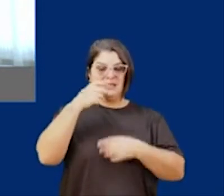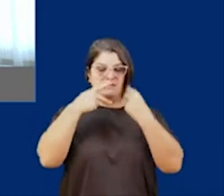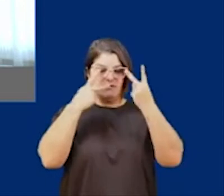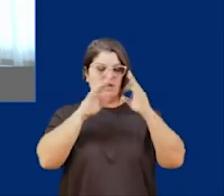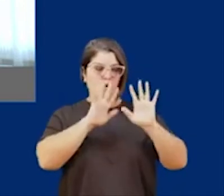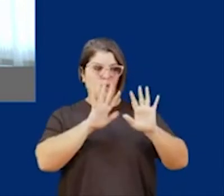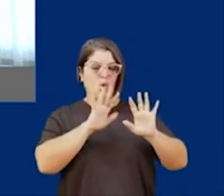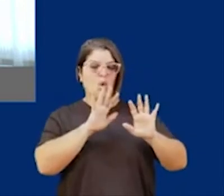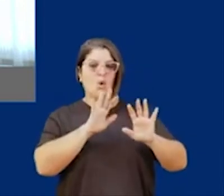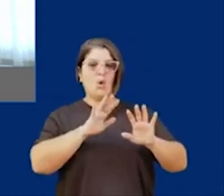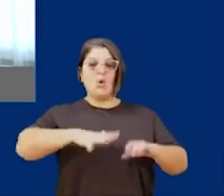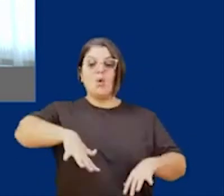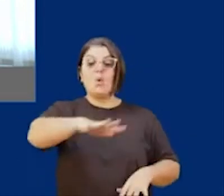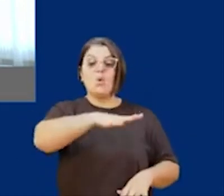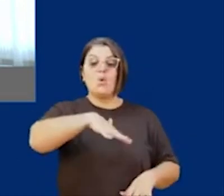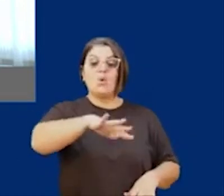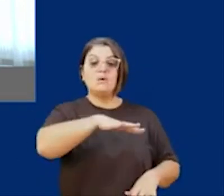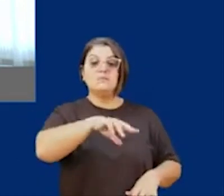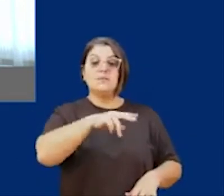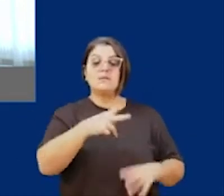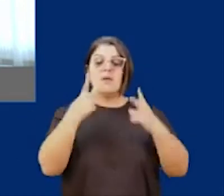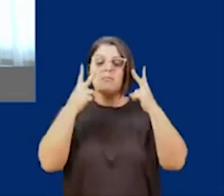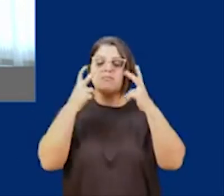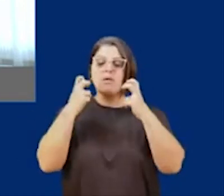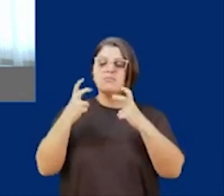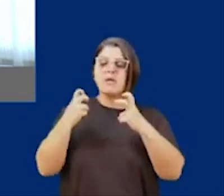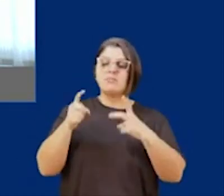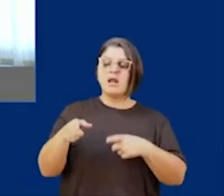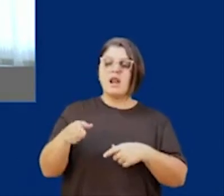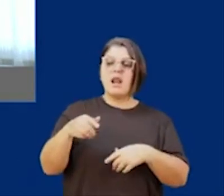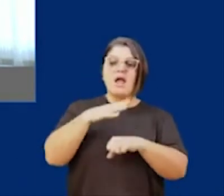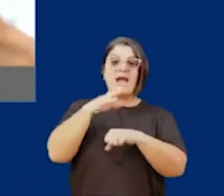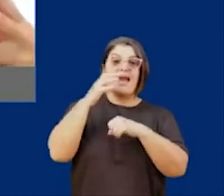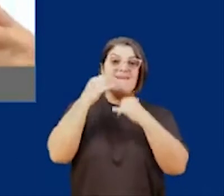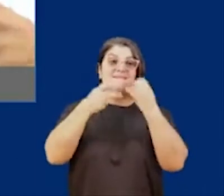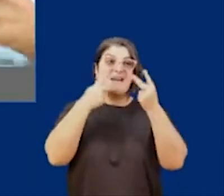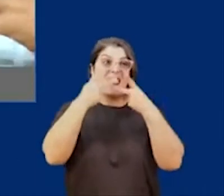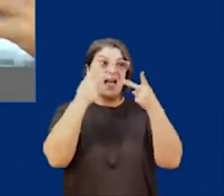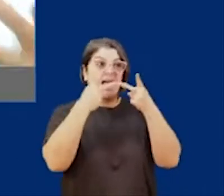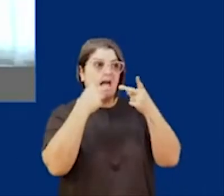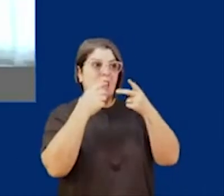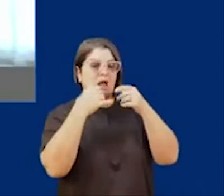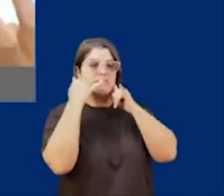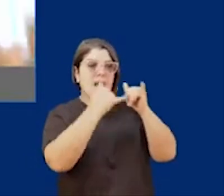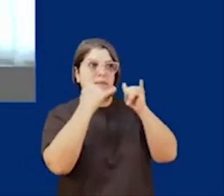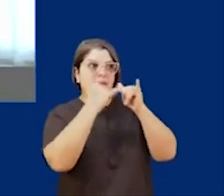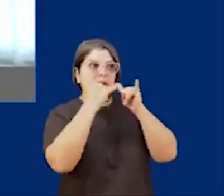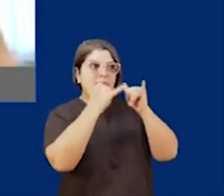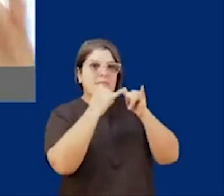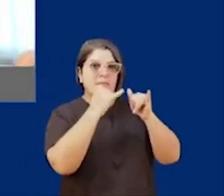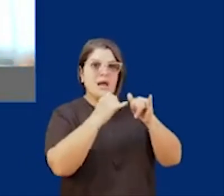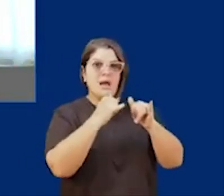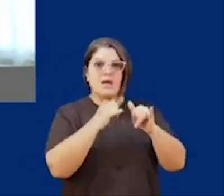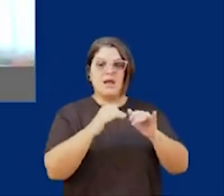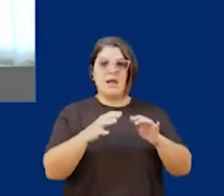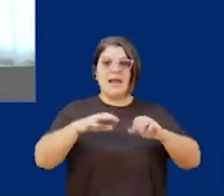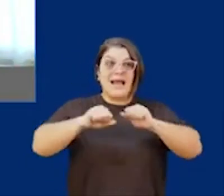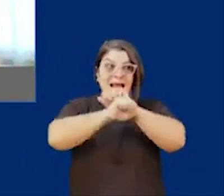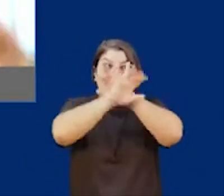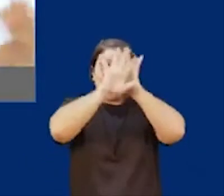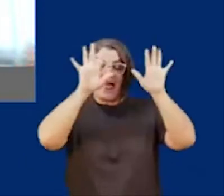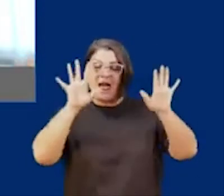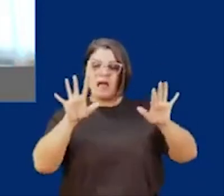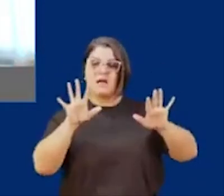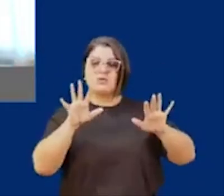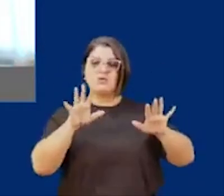o espaço da escuta dessa mulher. Essa mulher precisa ser escutada, ela precisa sentir ter a clareza de que ela tem um lugar,